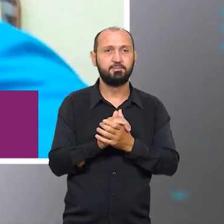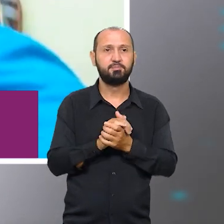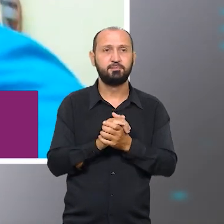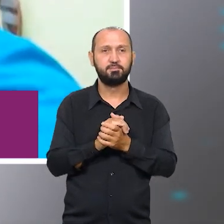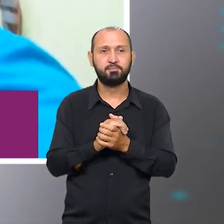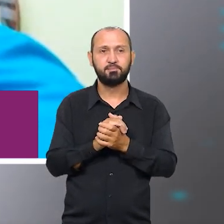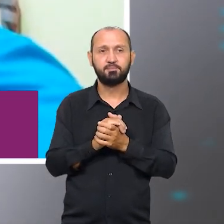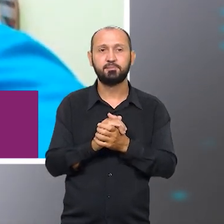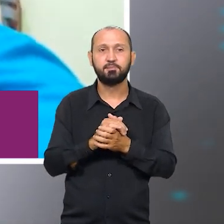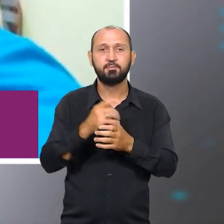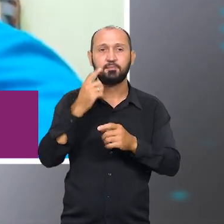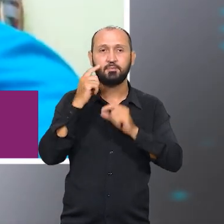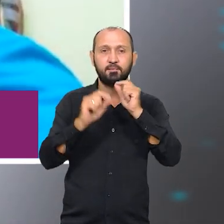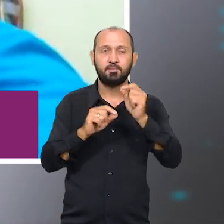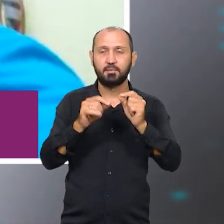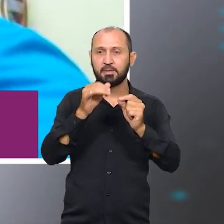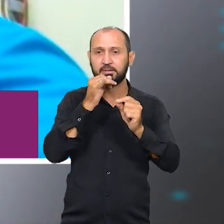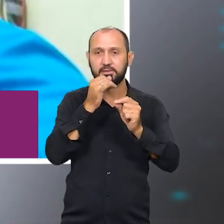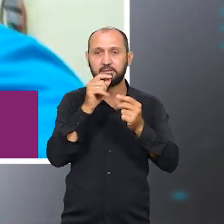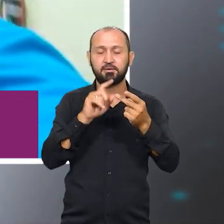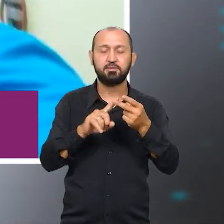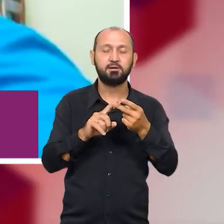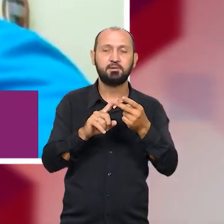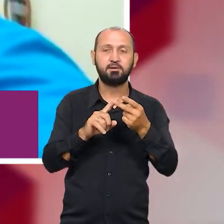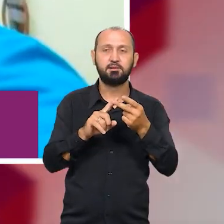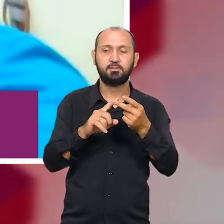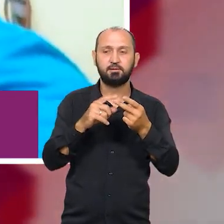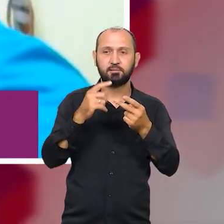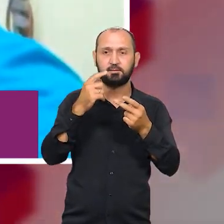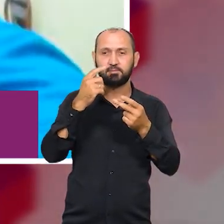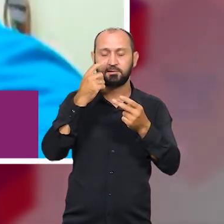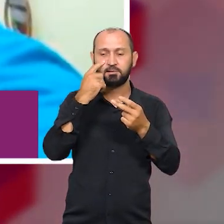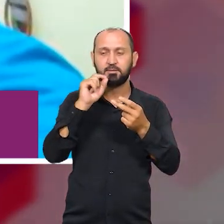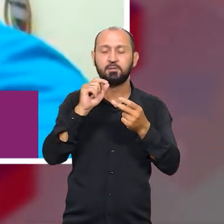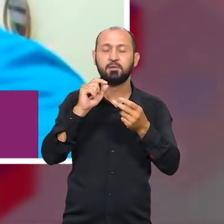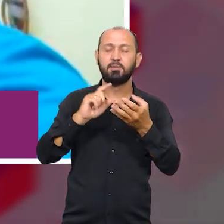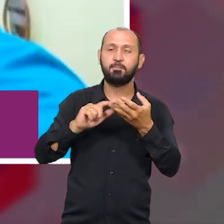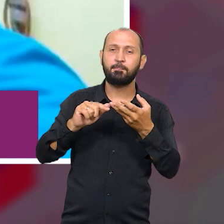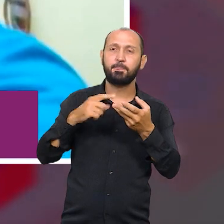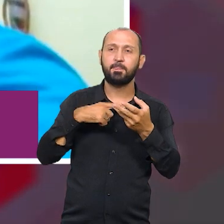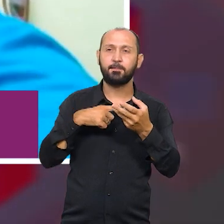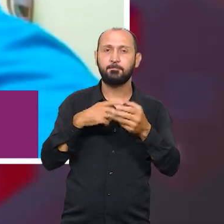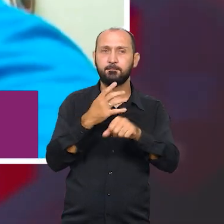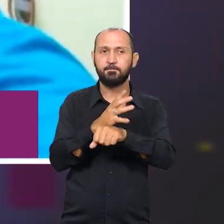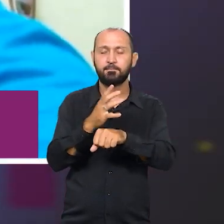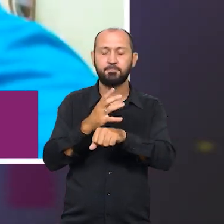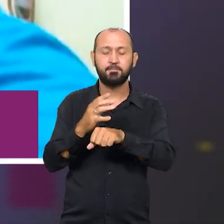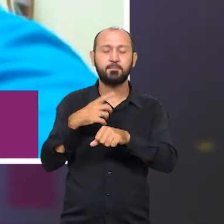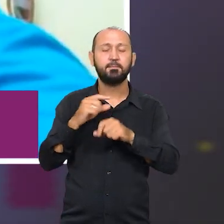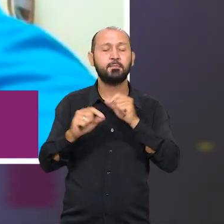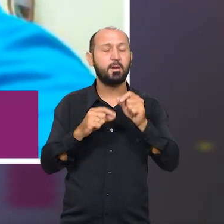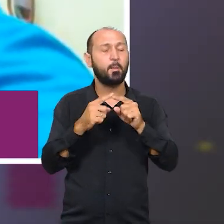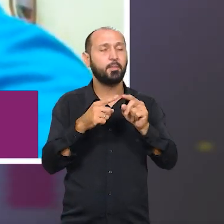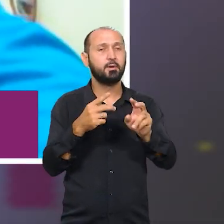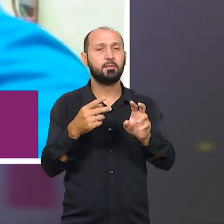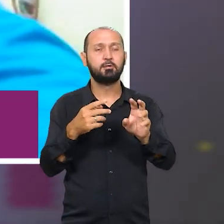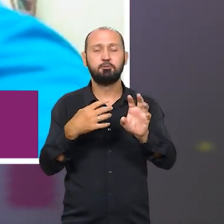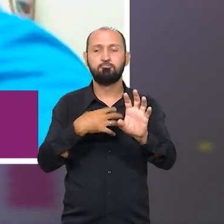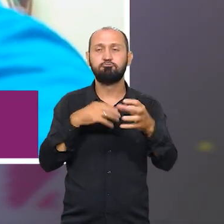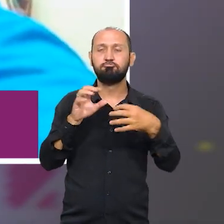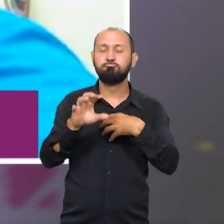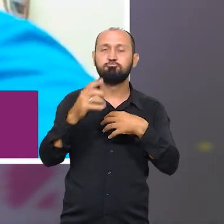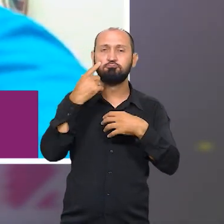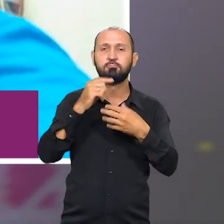E tornar o mundo deles, assim, um pouco mais empático mesmo, você ser sensível a